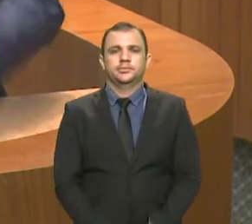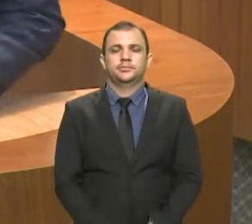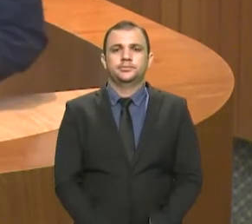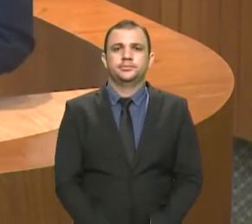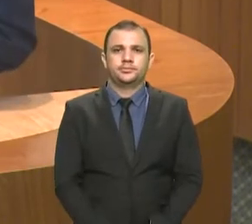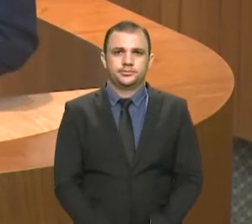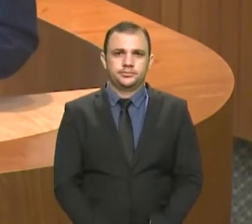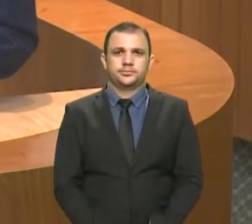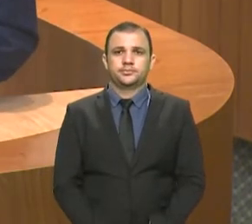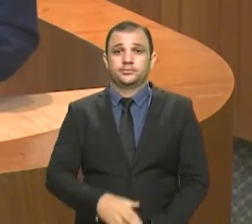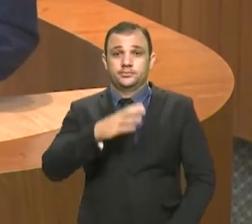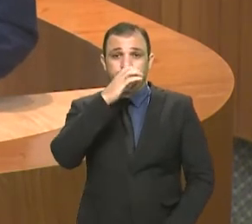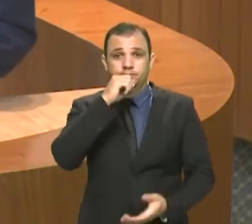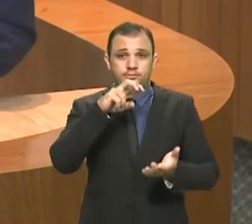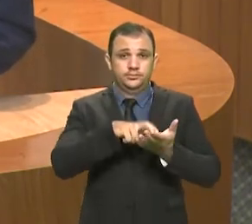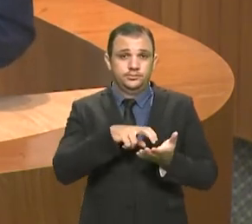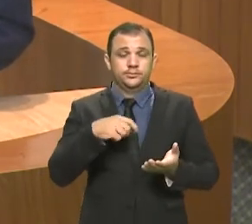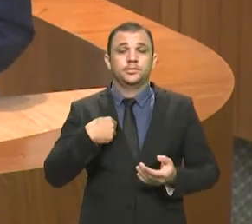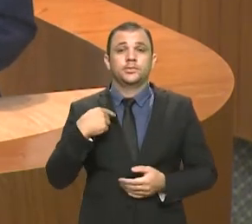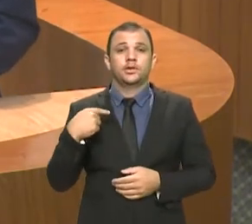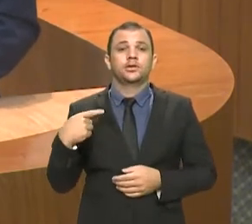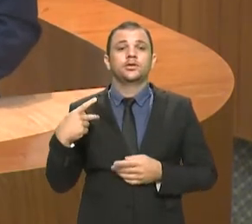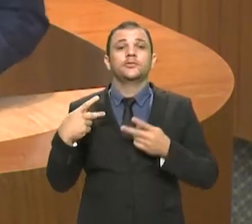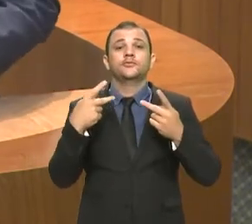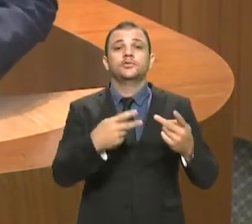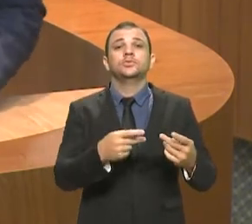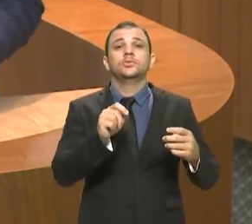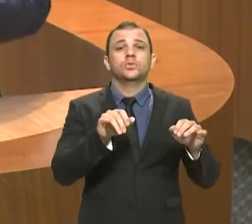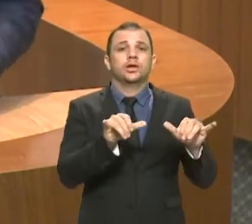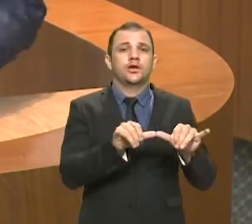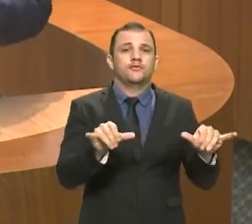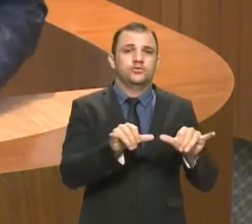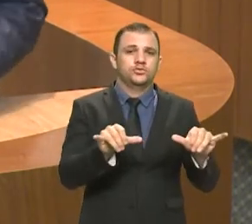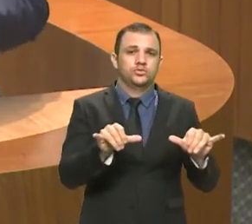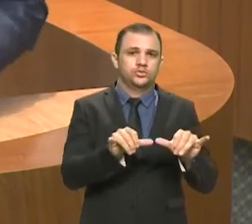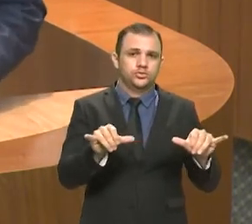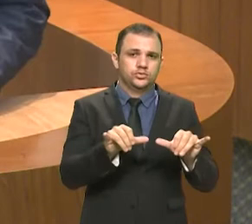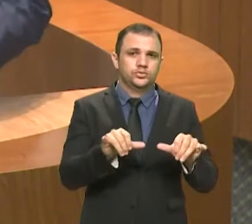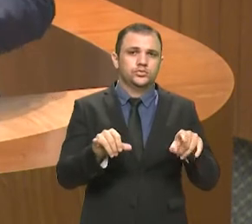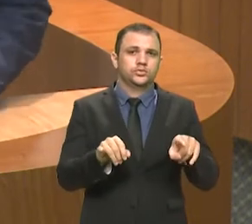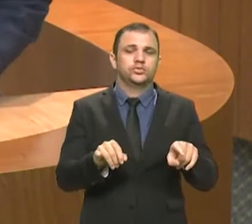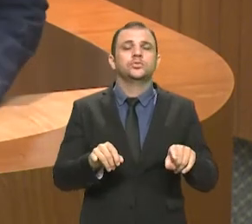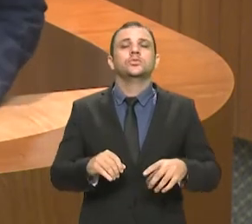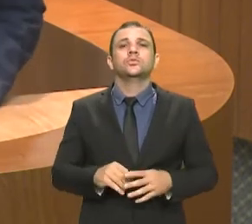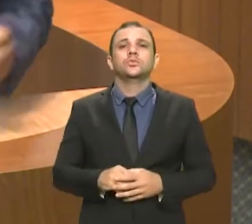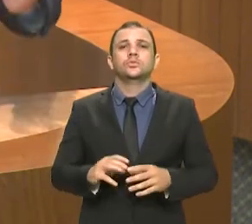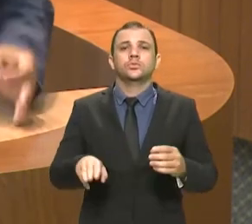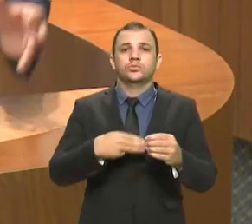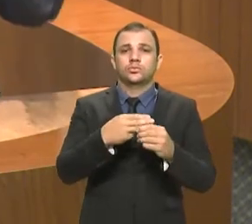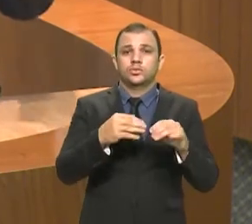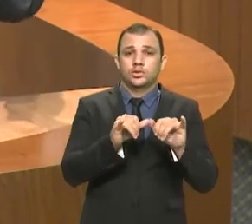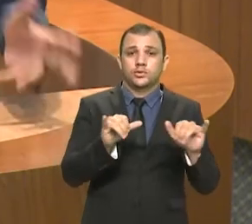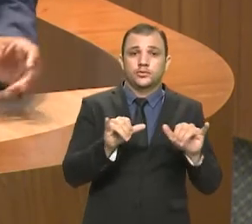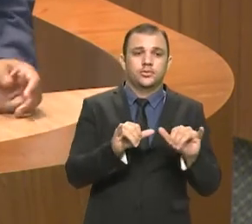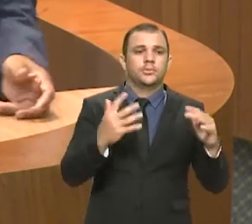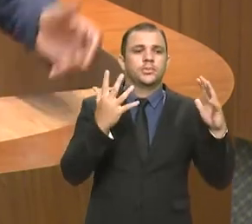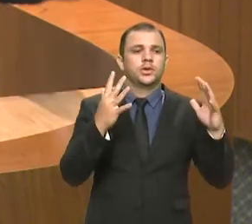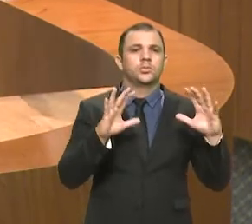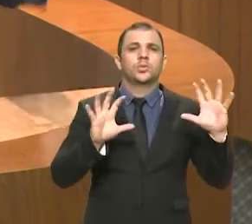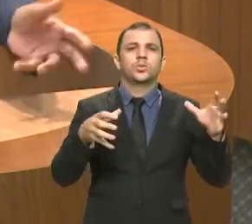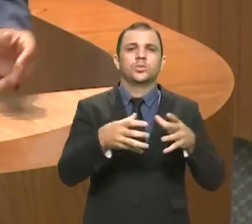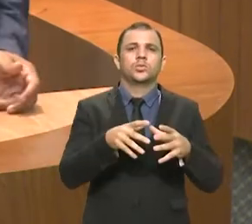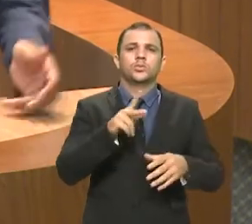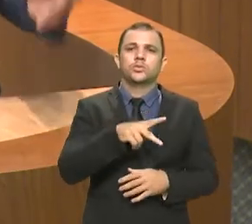sábado, eu estive na cidade de Afonso Cunha. Parabéns a todos os professores da cidade de Afonso Cunha. Professores